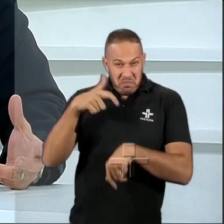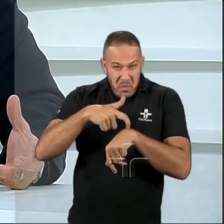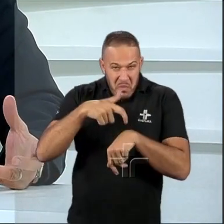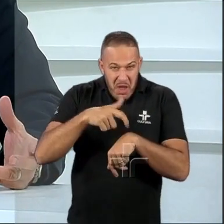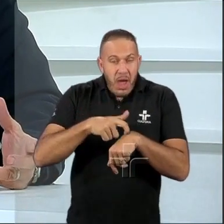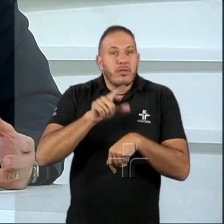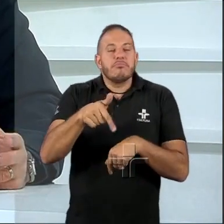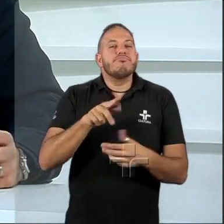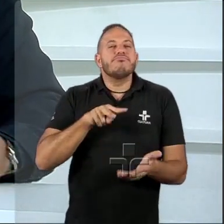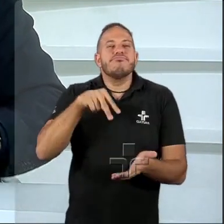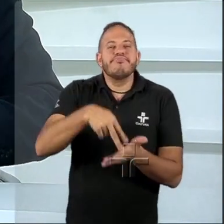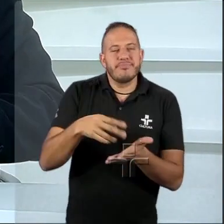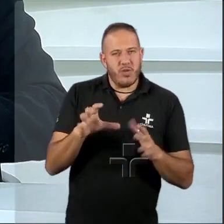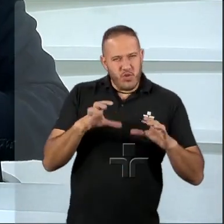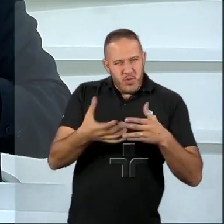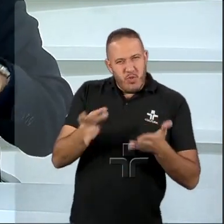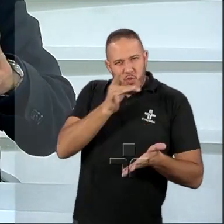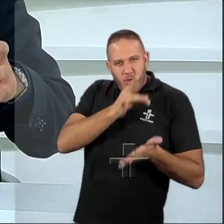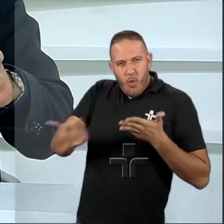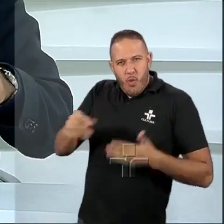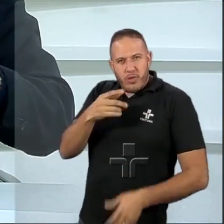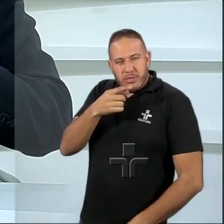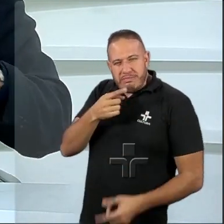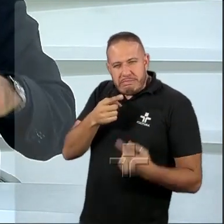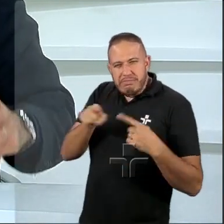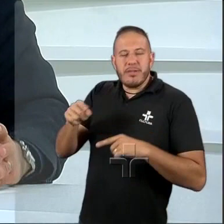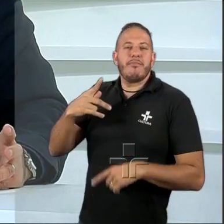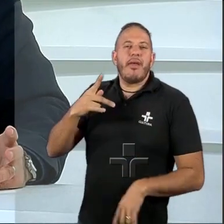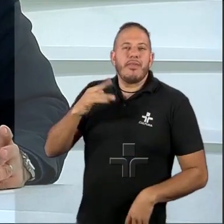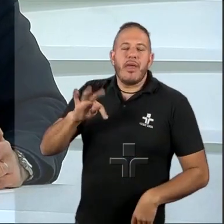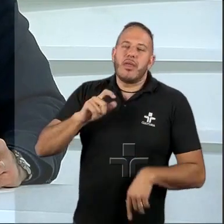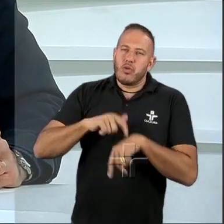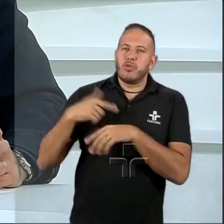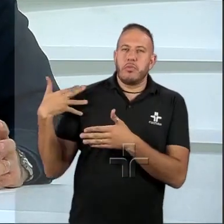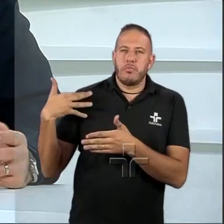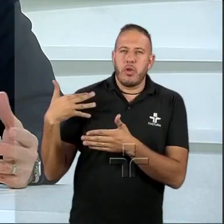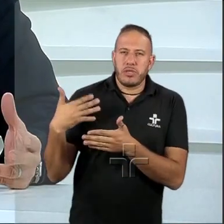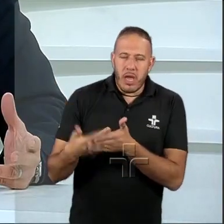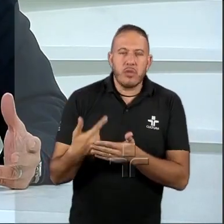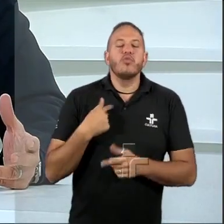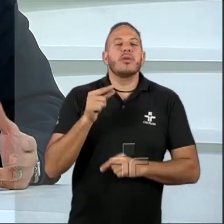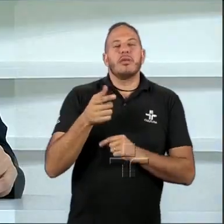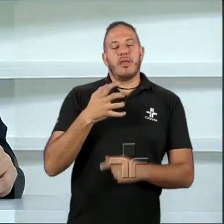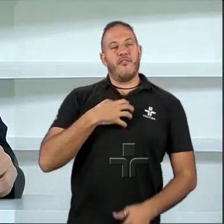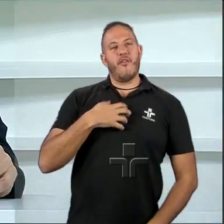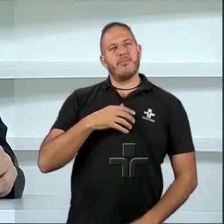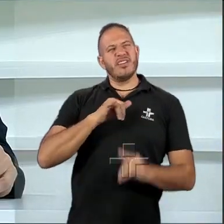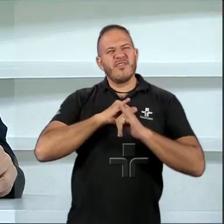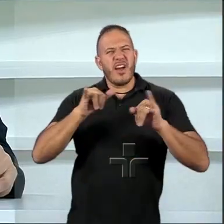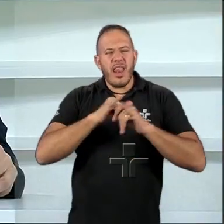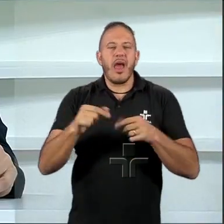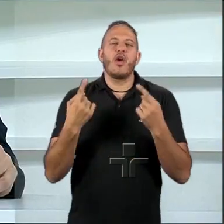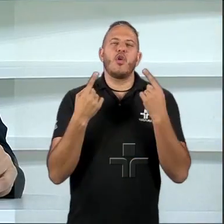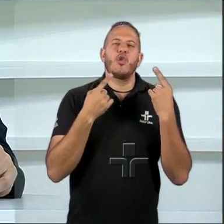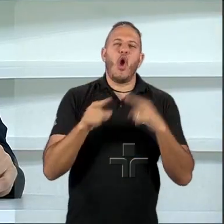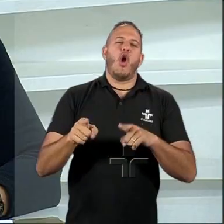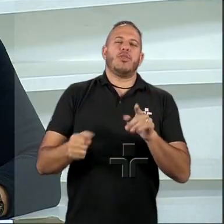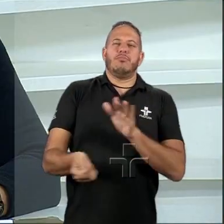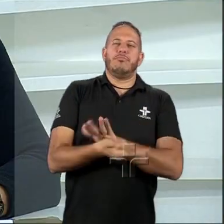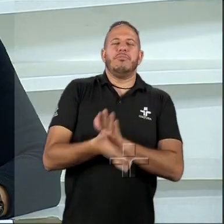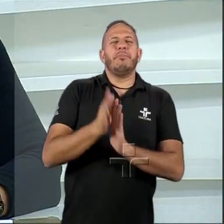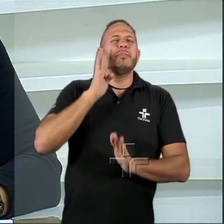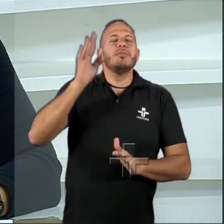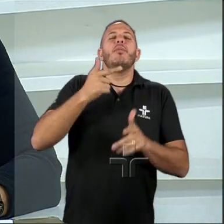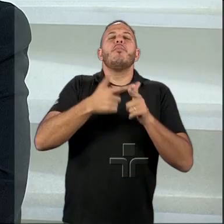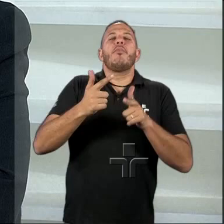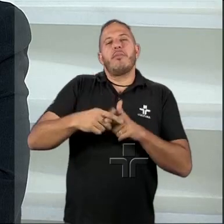o espaço do anti-PT em todo um sistema, em todo um processo no qual o discurso sobre a corrupção como o principal problema do PT, mais até